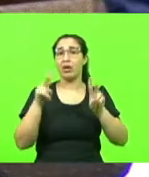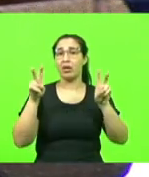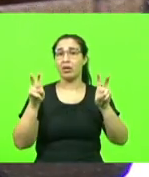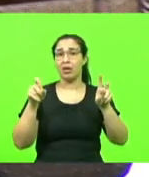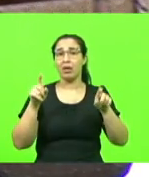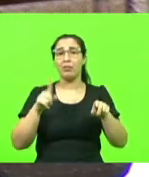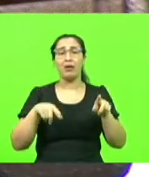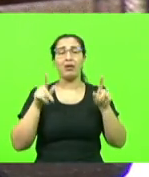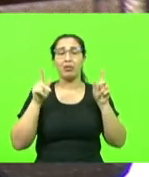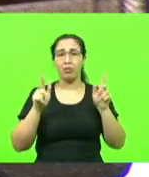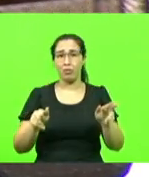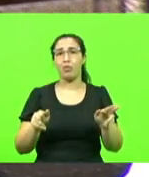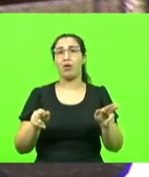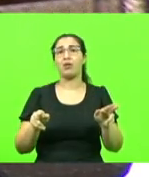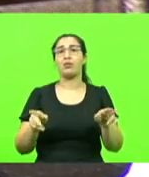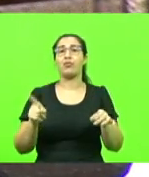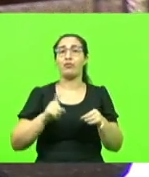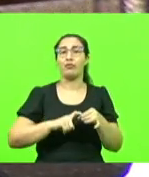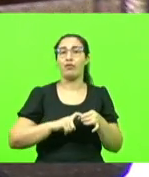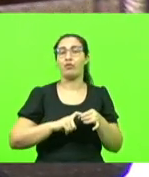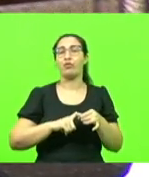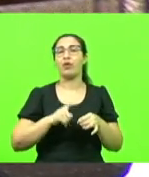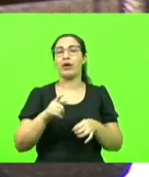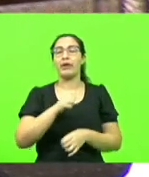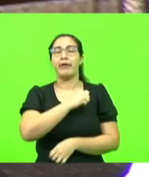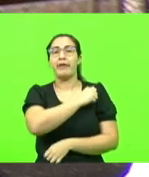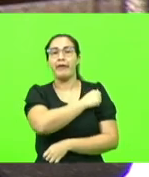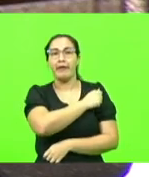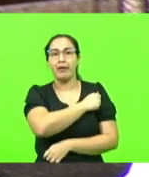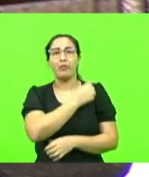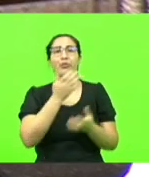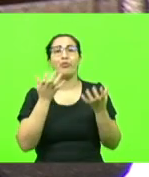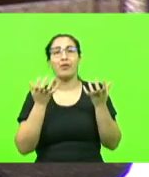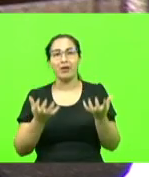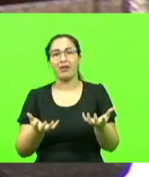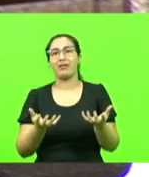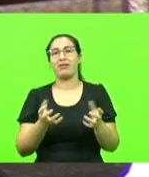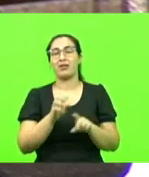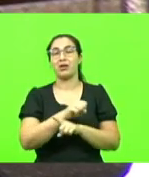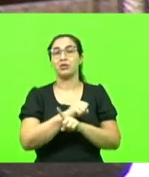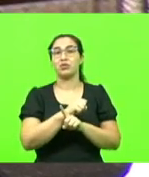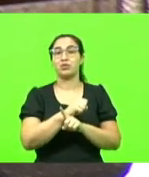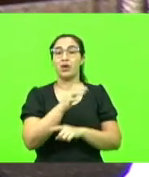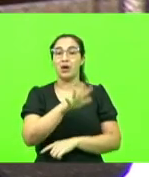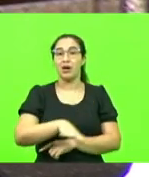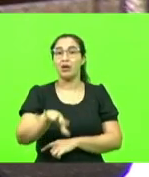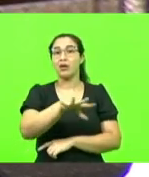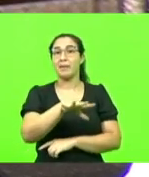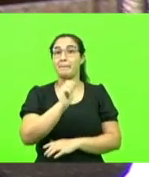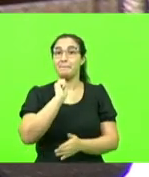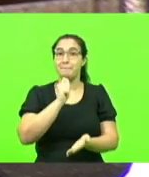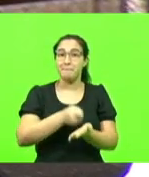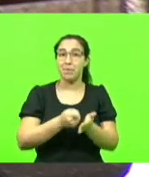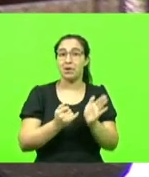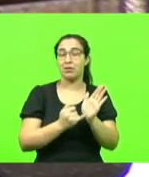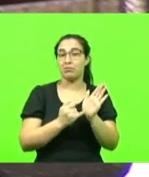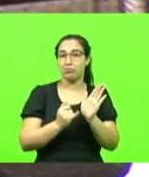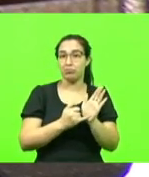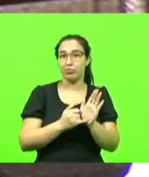para nós retornarmos. Os alunos querem, a sociedade paga pesados impostos para que a